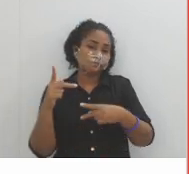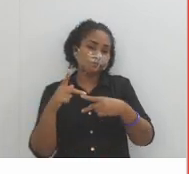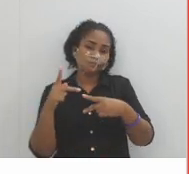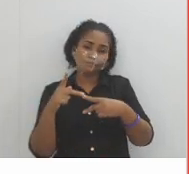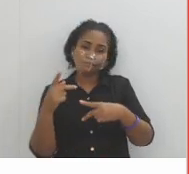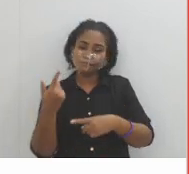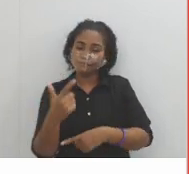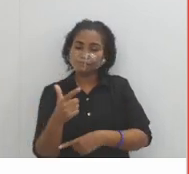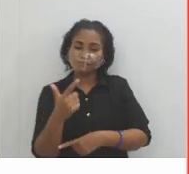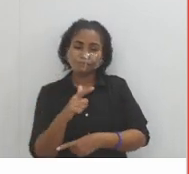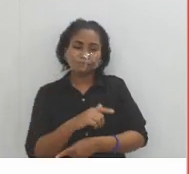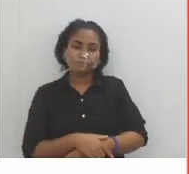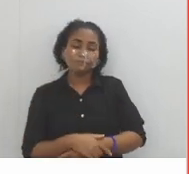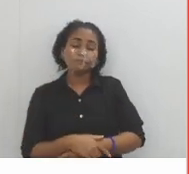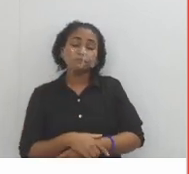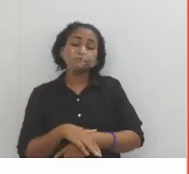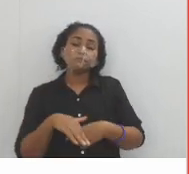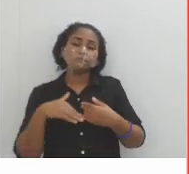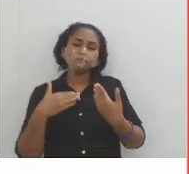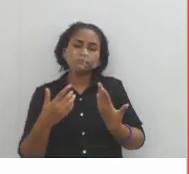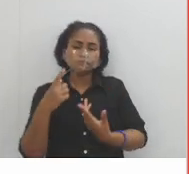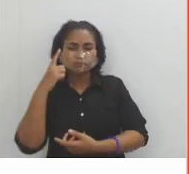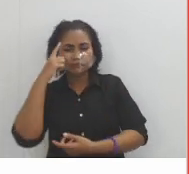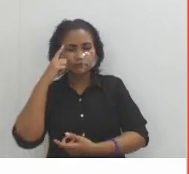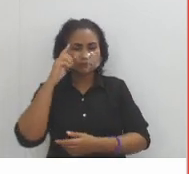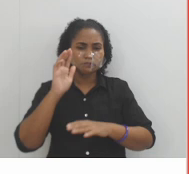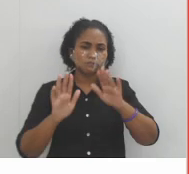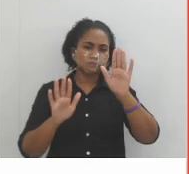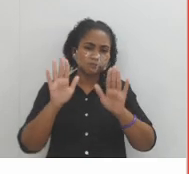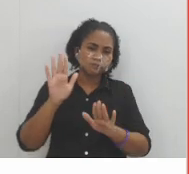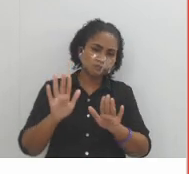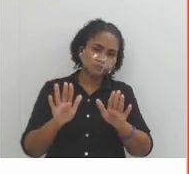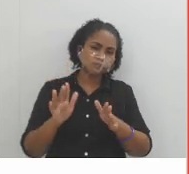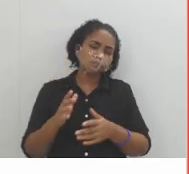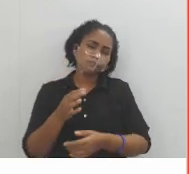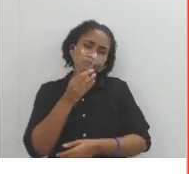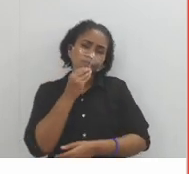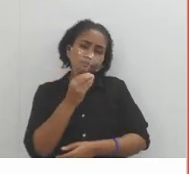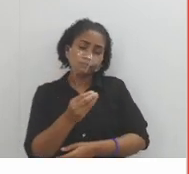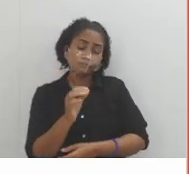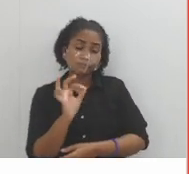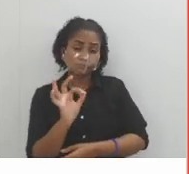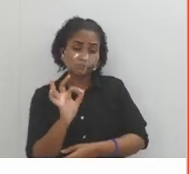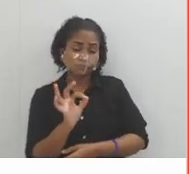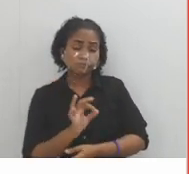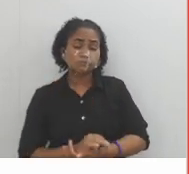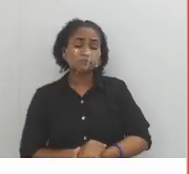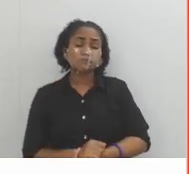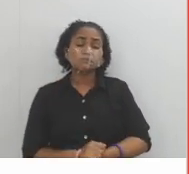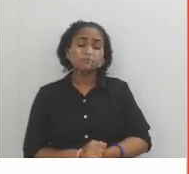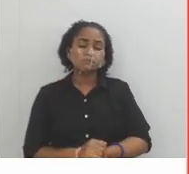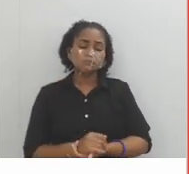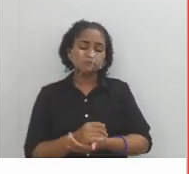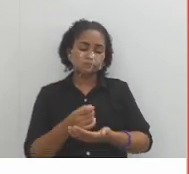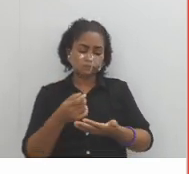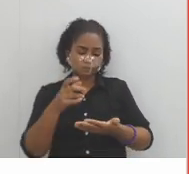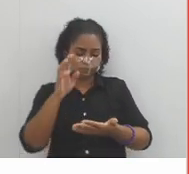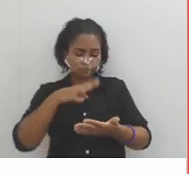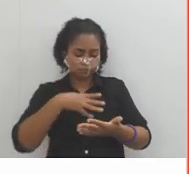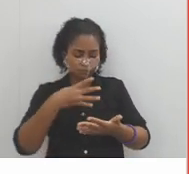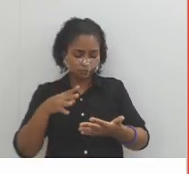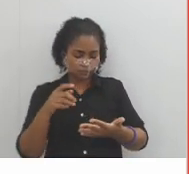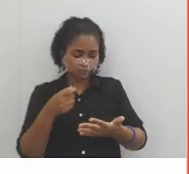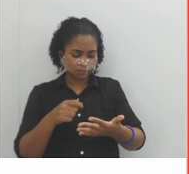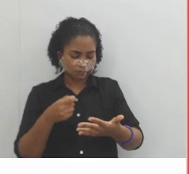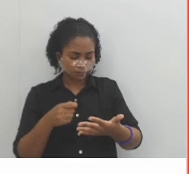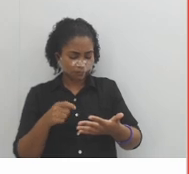meio. Se você tem dúvida em relação à preposição, eu sugiro que pegue uma lista, né, de